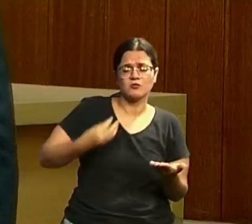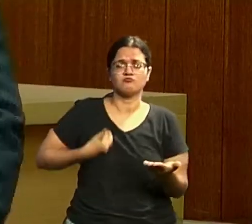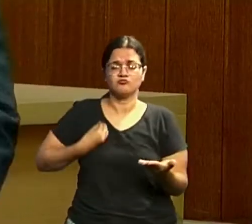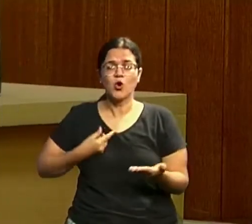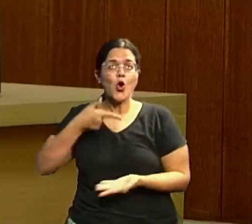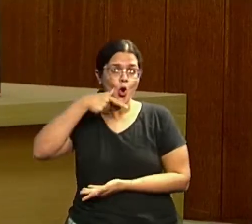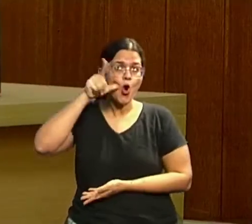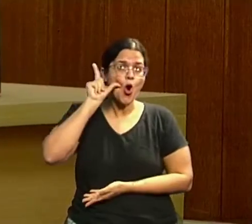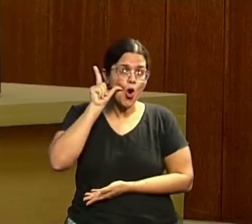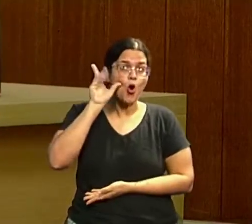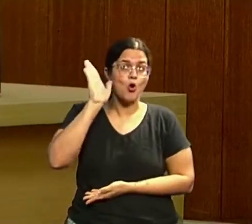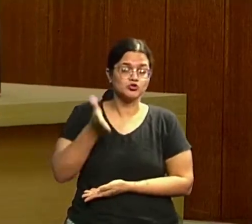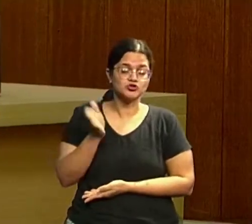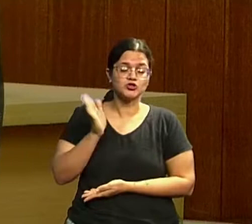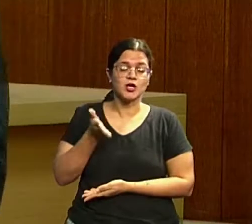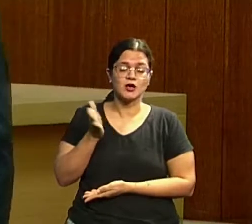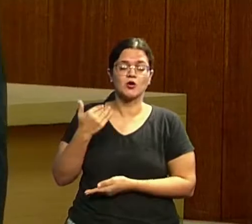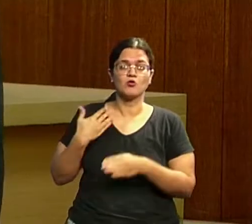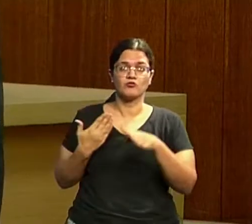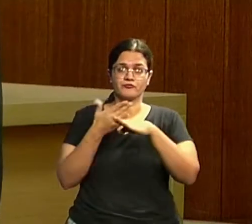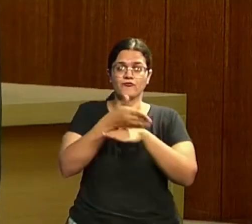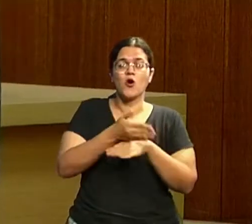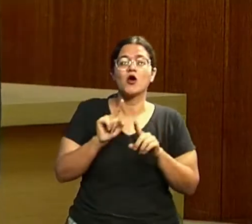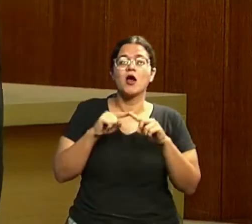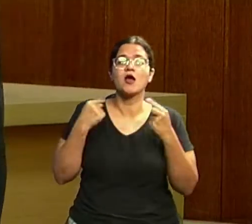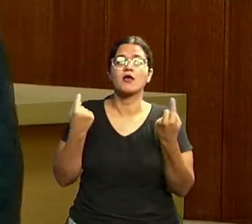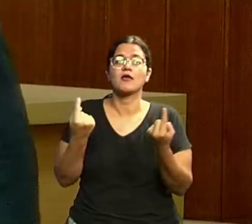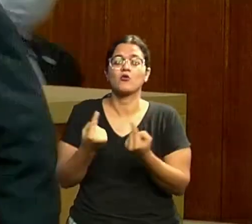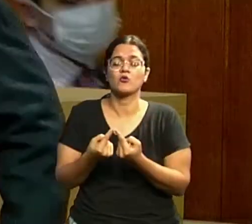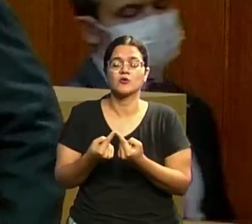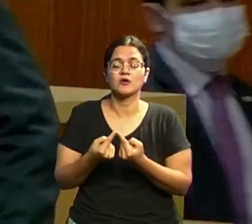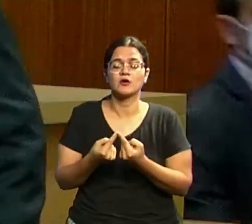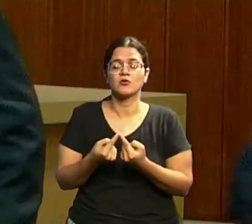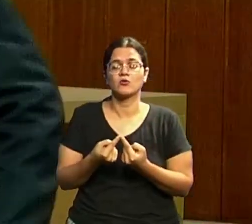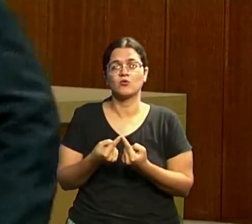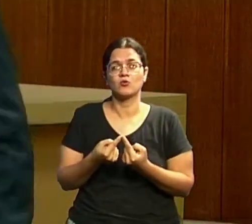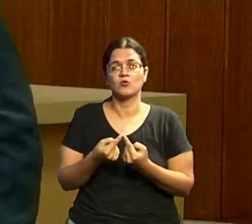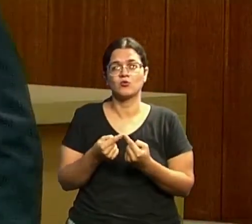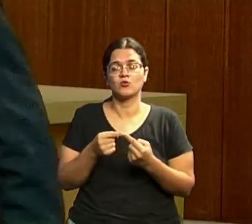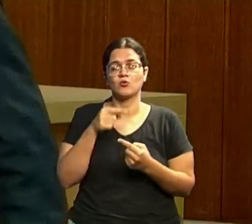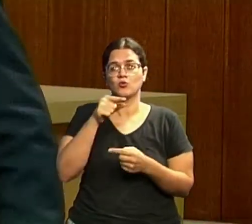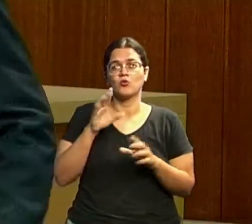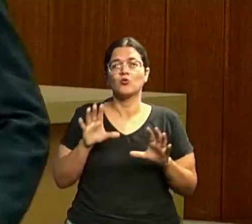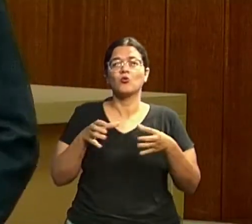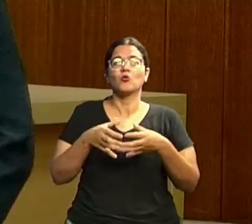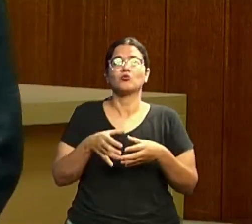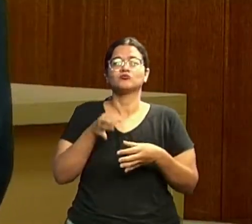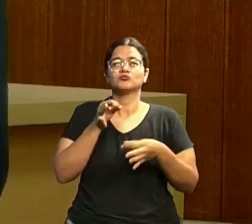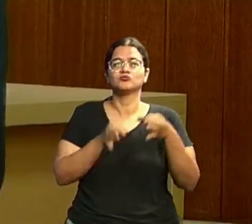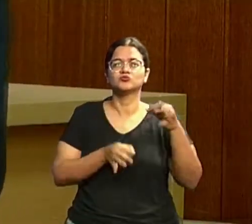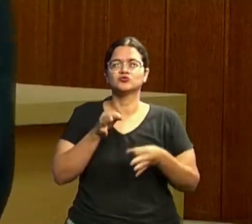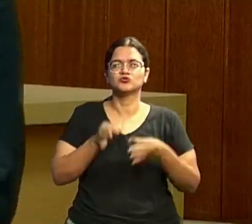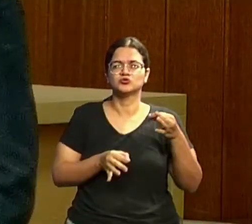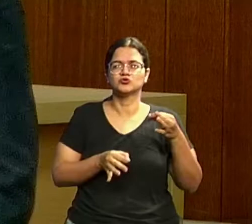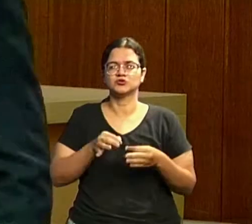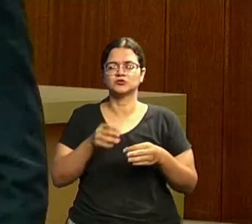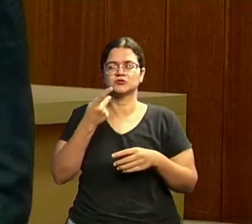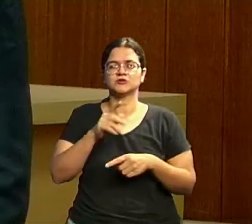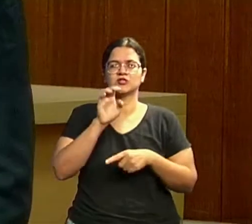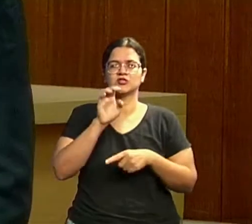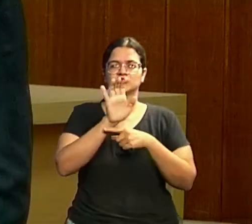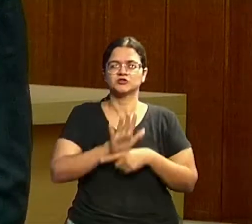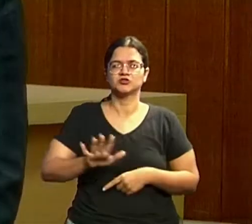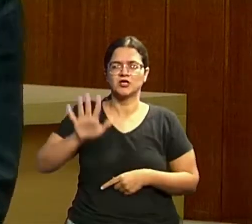vereadoras, ontem estive reunido com o Procurador-Geral do Estado, o